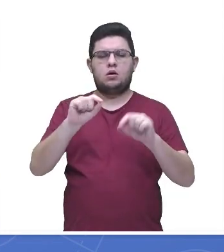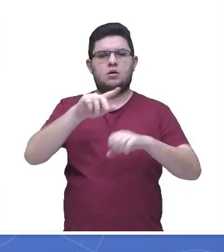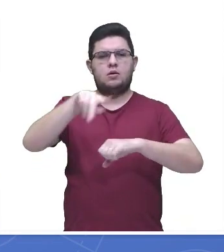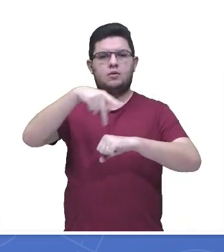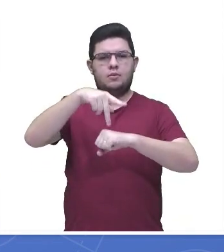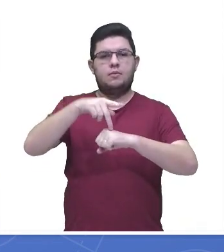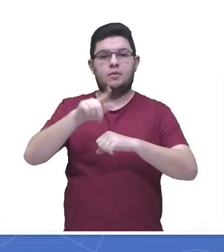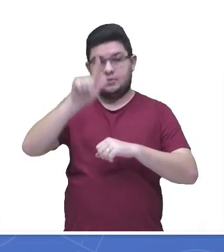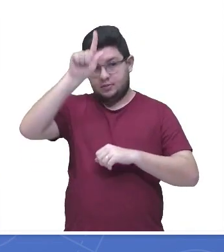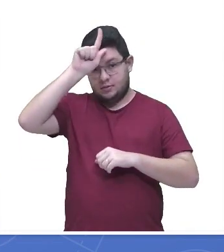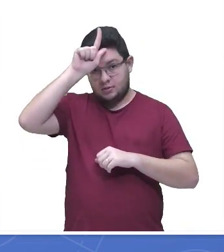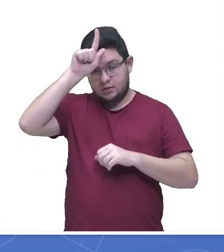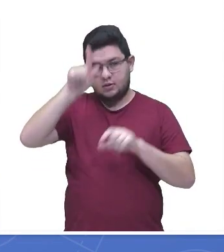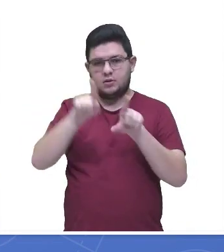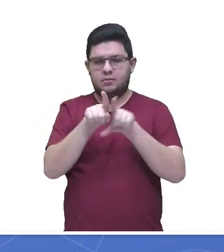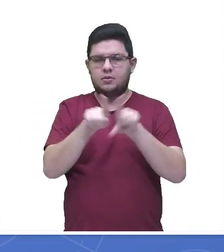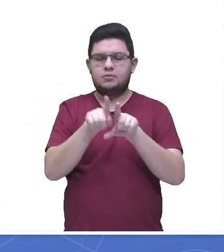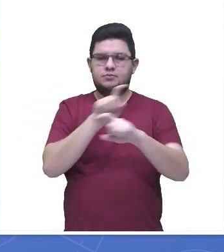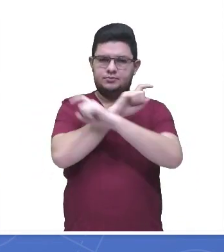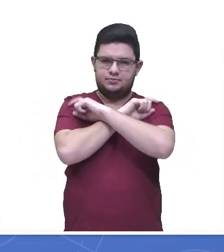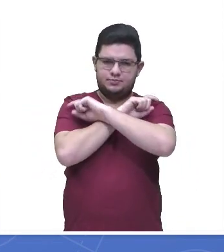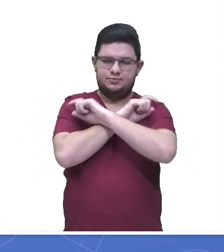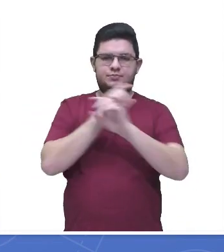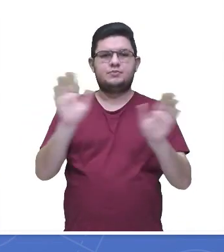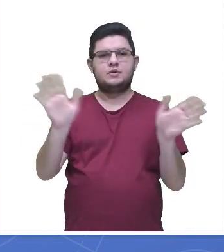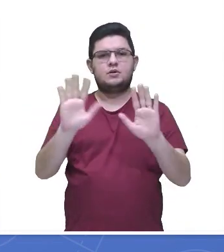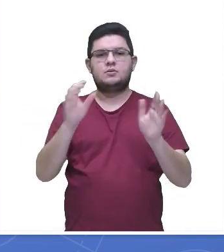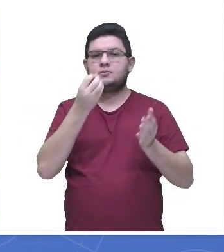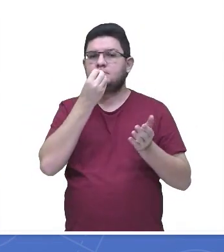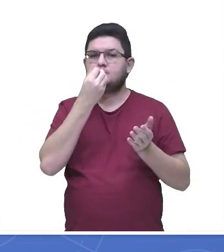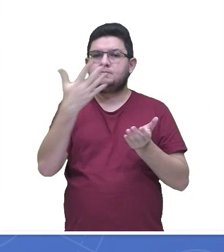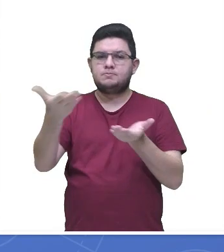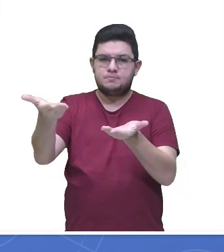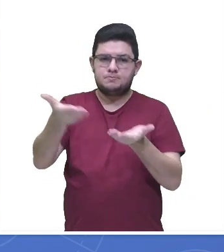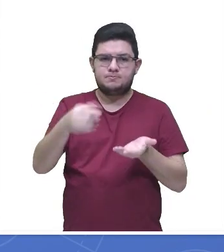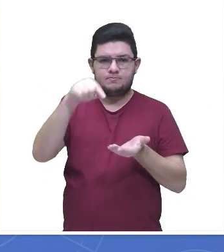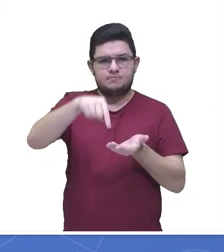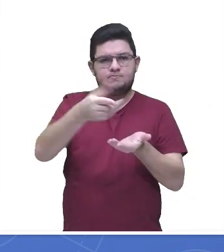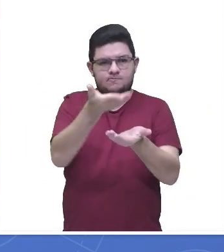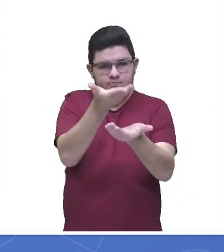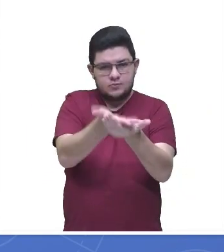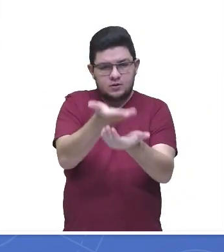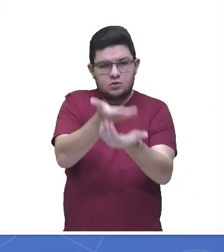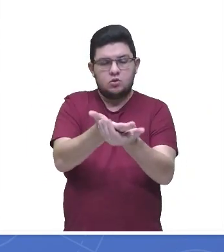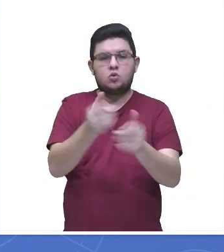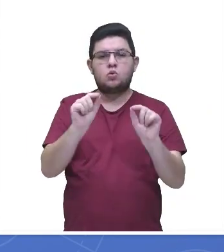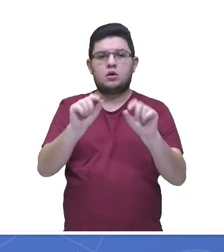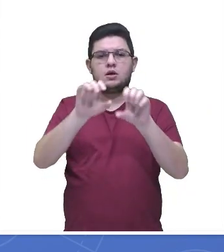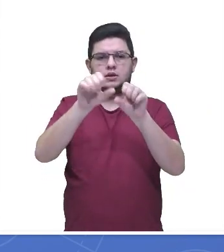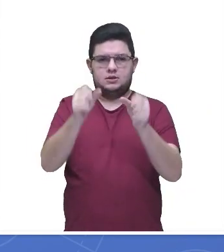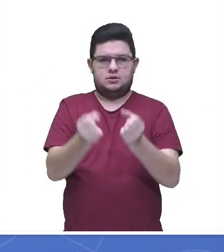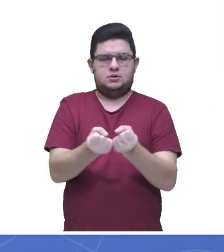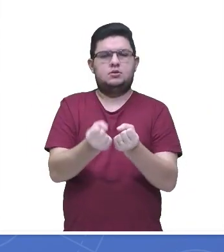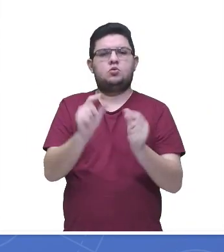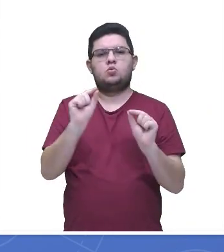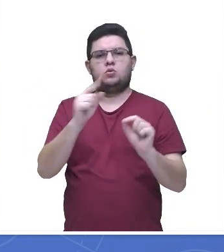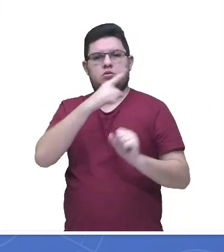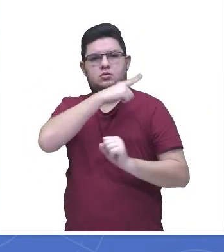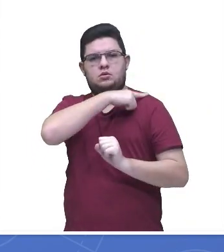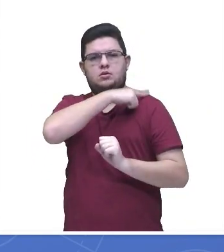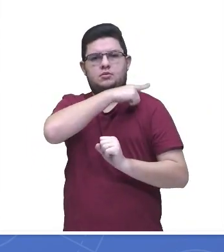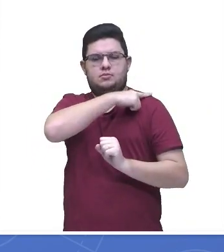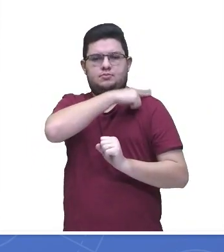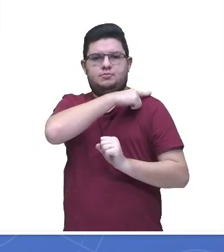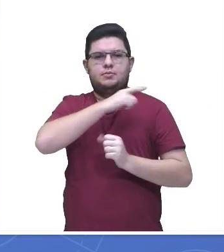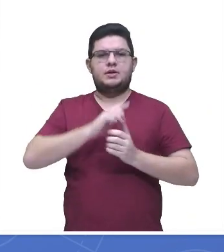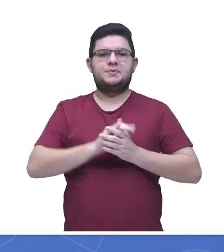Olá, então sejam todos bem-vindos. Hoje nós vamos dar início à nossa aula de arte do primeiro ano do ensino médio. E eu